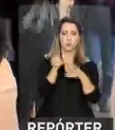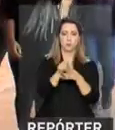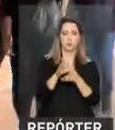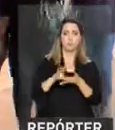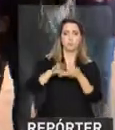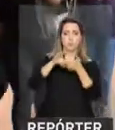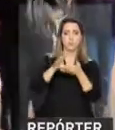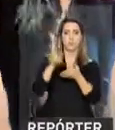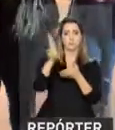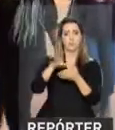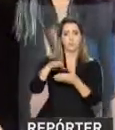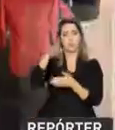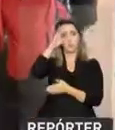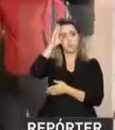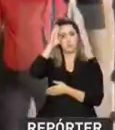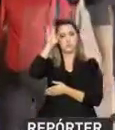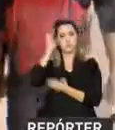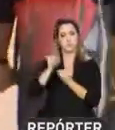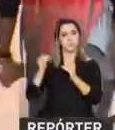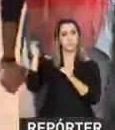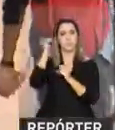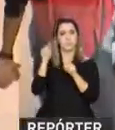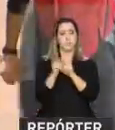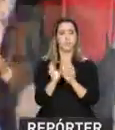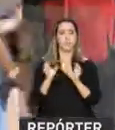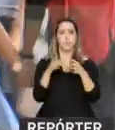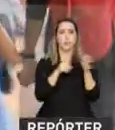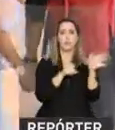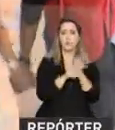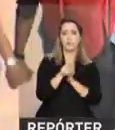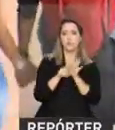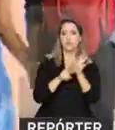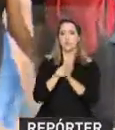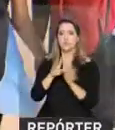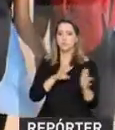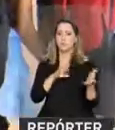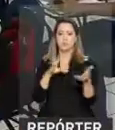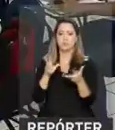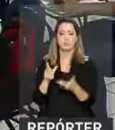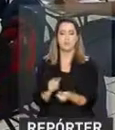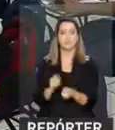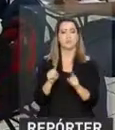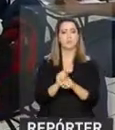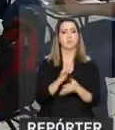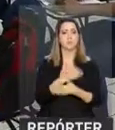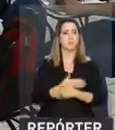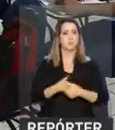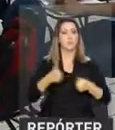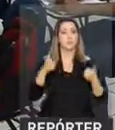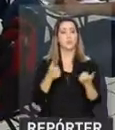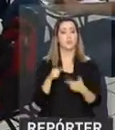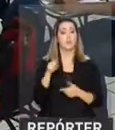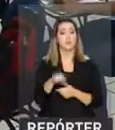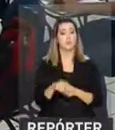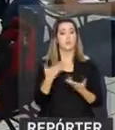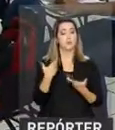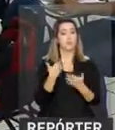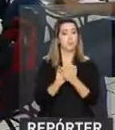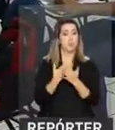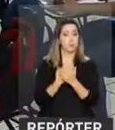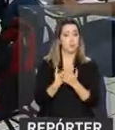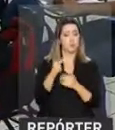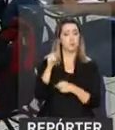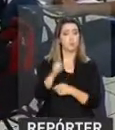de Nível Superior, vai criar redes de pesquisas internacionais para melhorar a qualidade dos